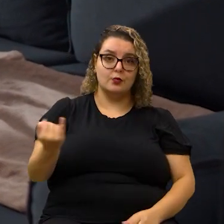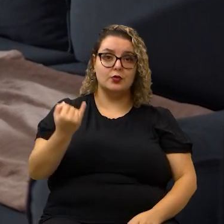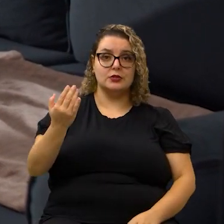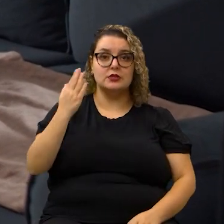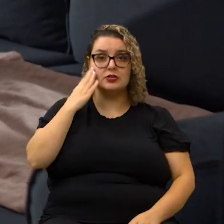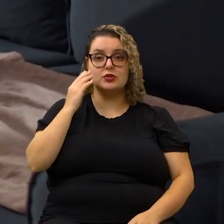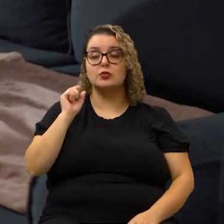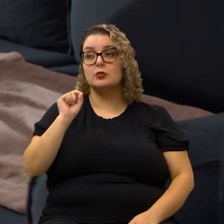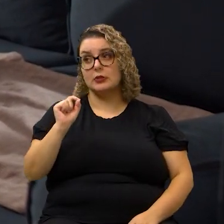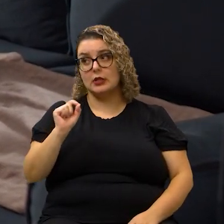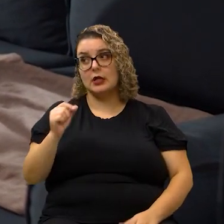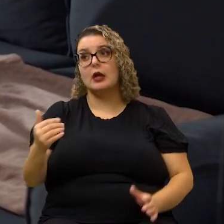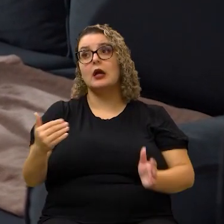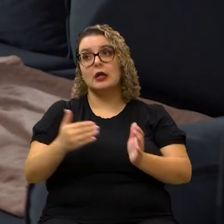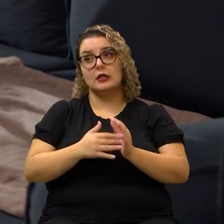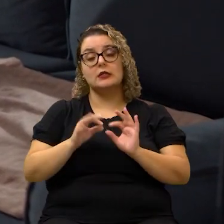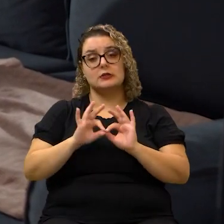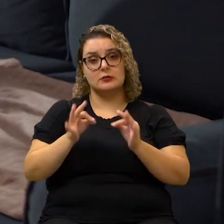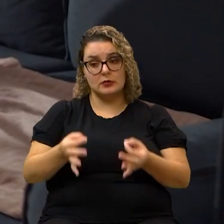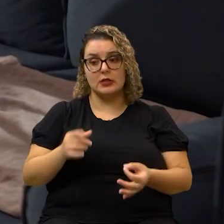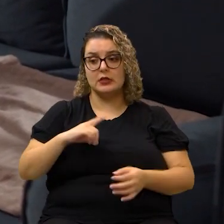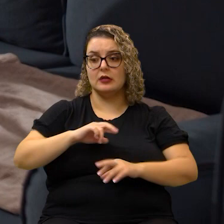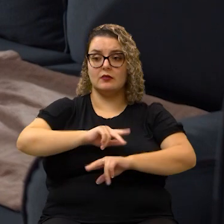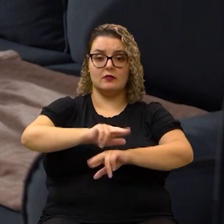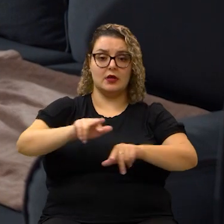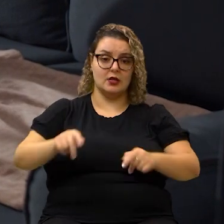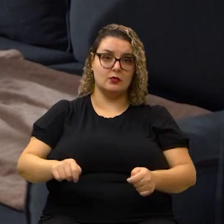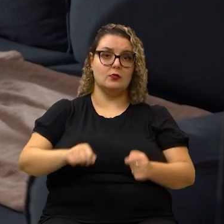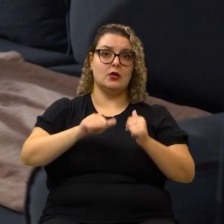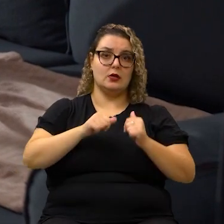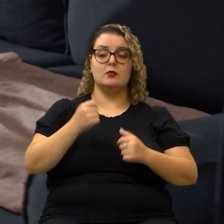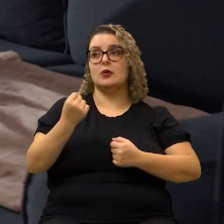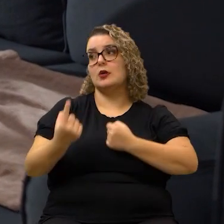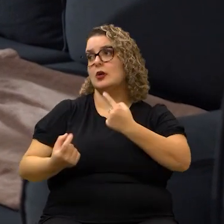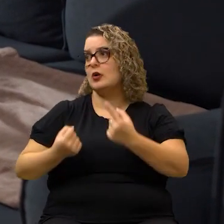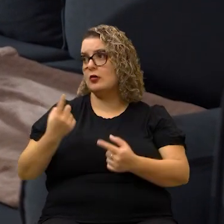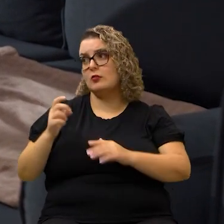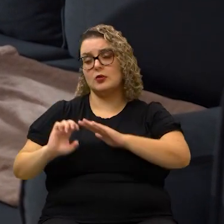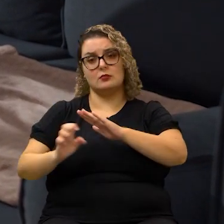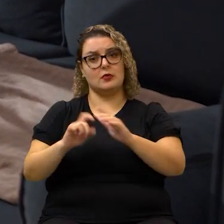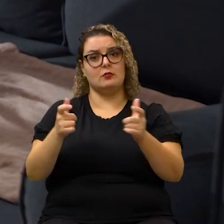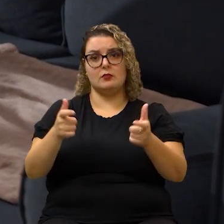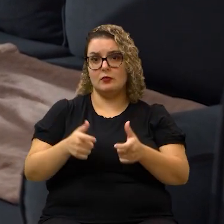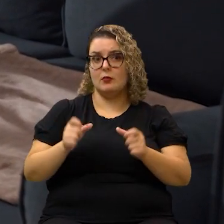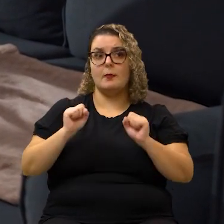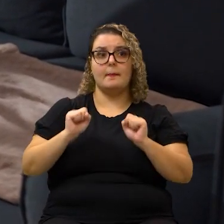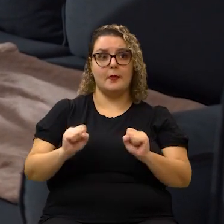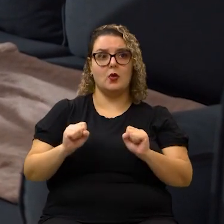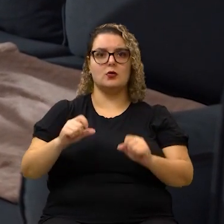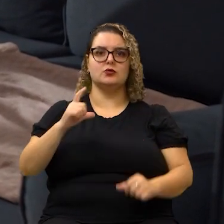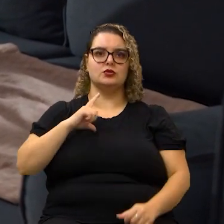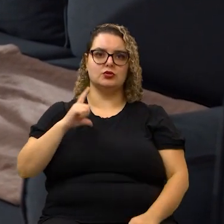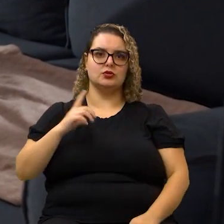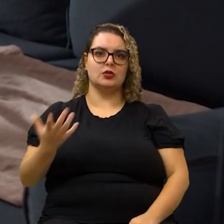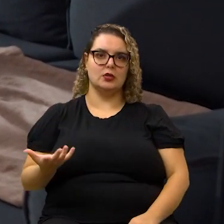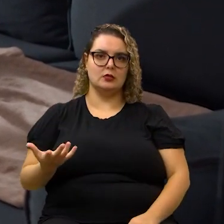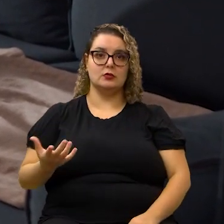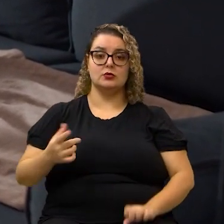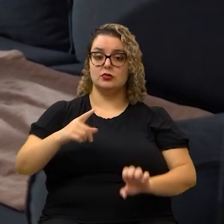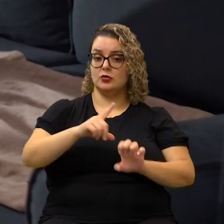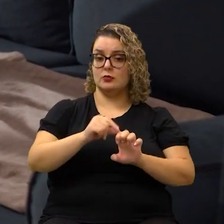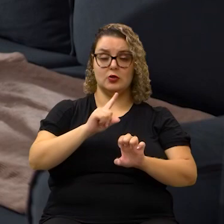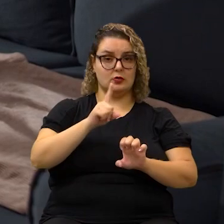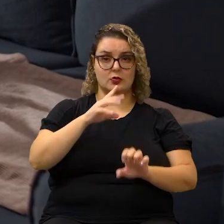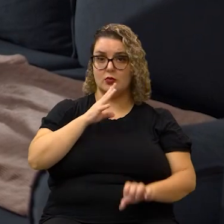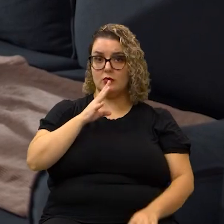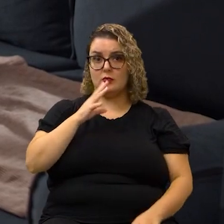importante entender que mesmo nessa simplificação tem uma série de benefícios que algumas empresas menores podem ter e que se o empreendedor